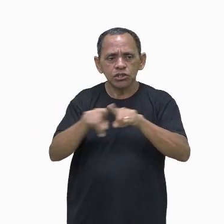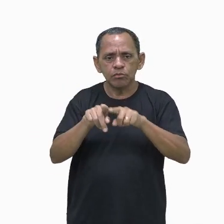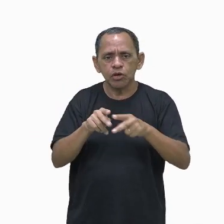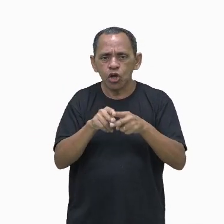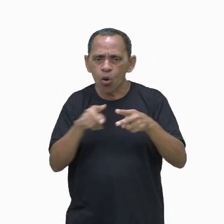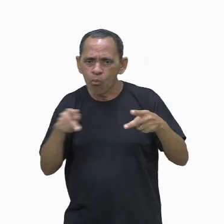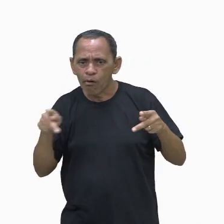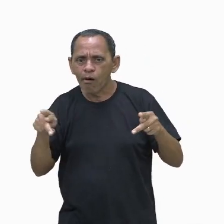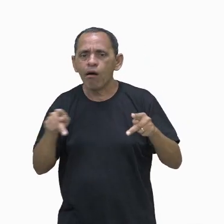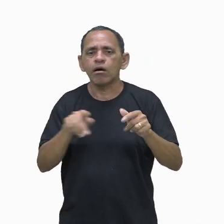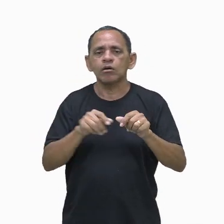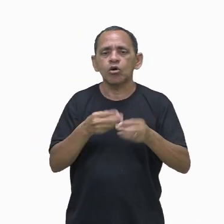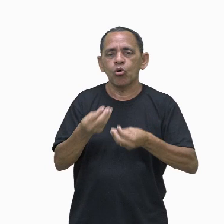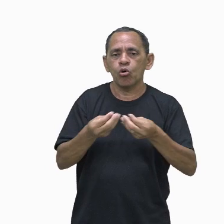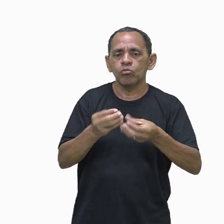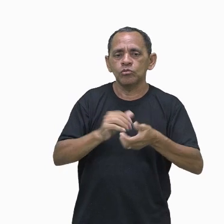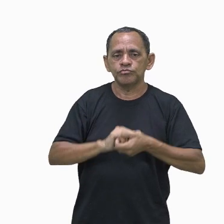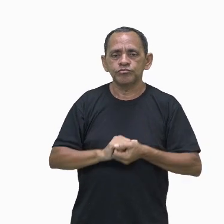proteínas são